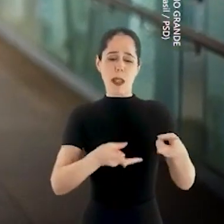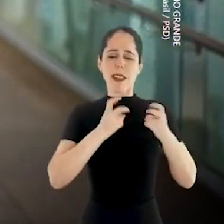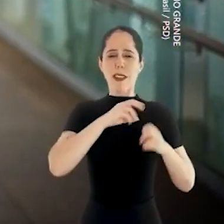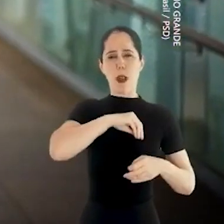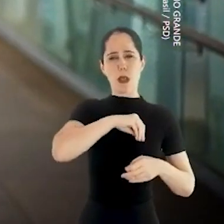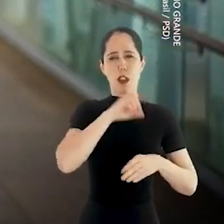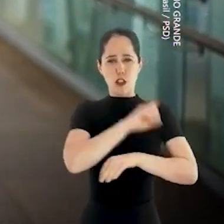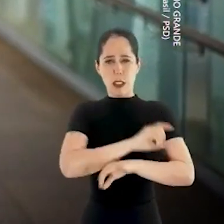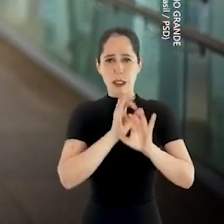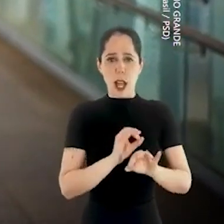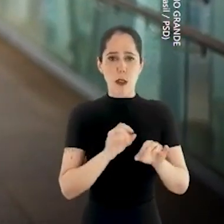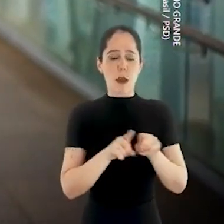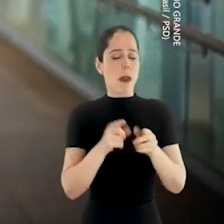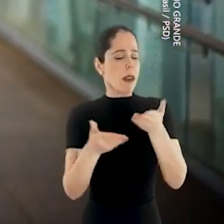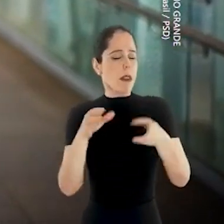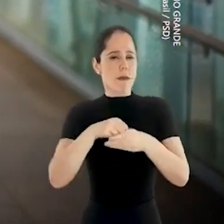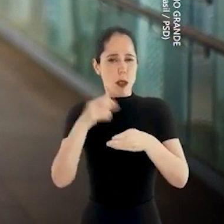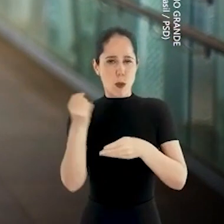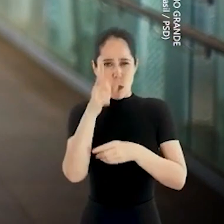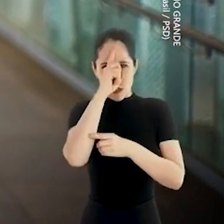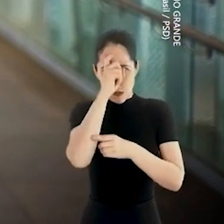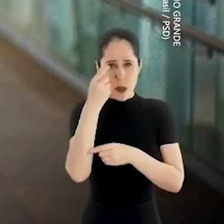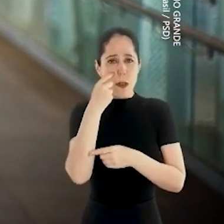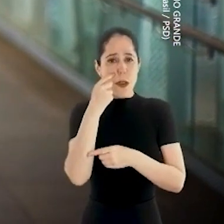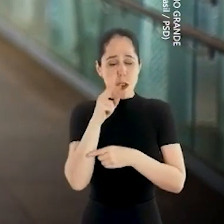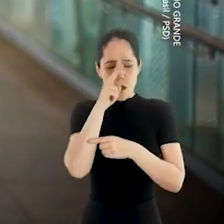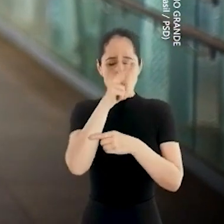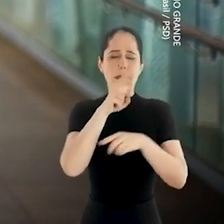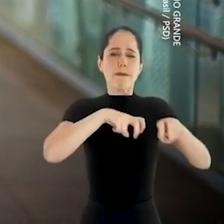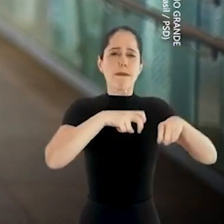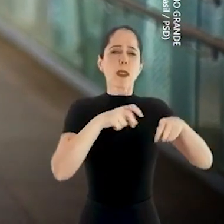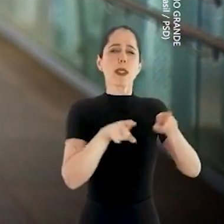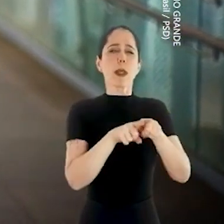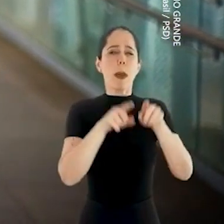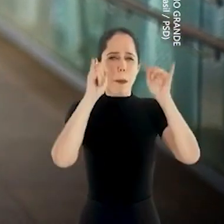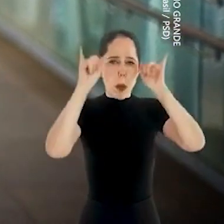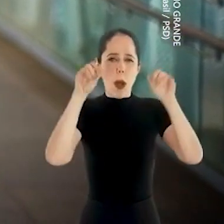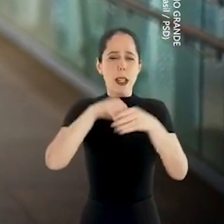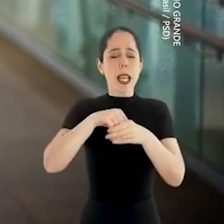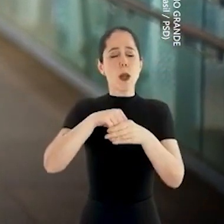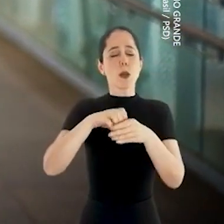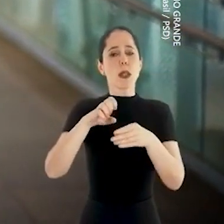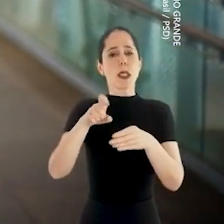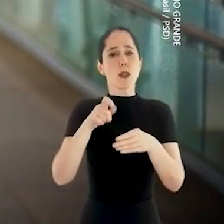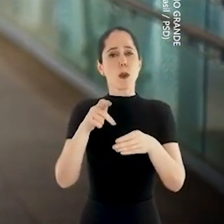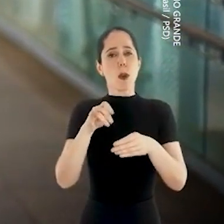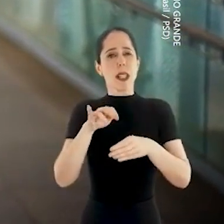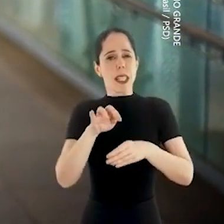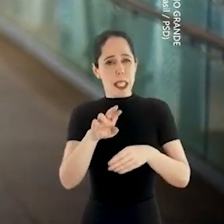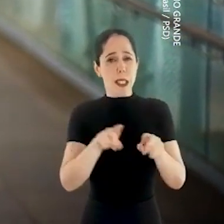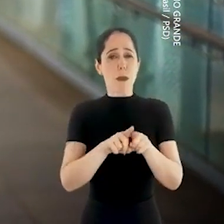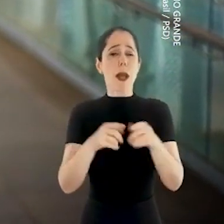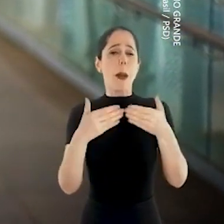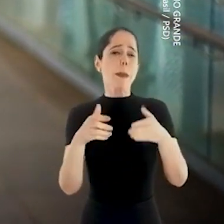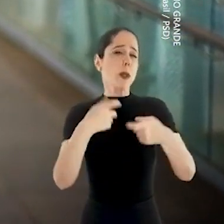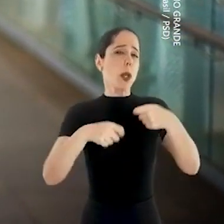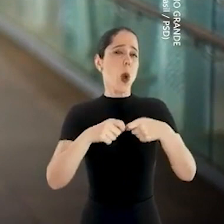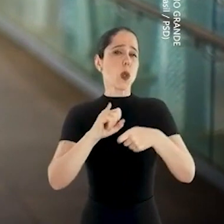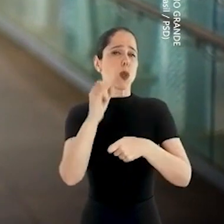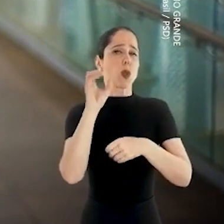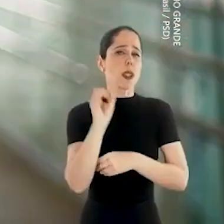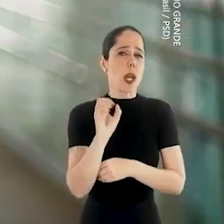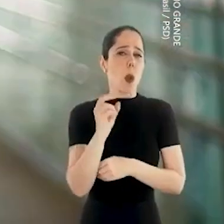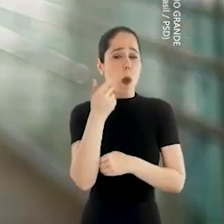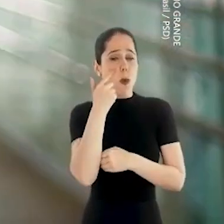dia, quem foi atendido no novo hospital, quem vê a força da nossa agricultura e pecuária na Expo Inter, quem abriu o seu negócio com juros